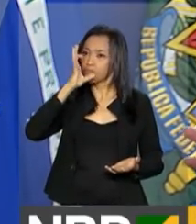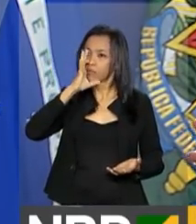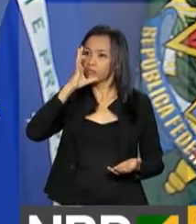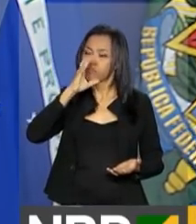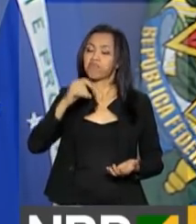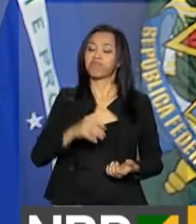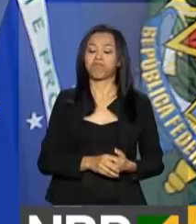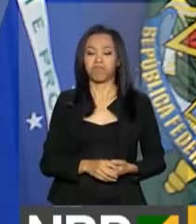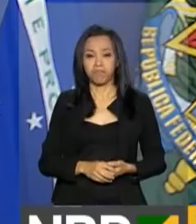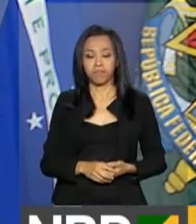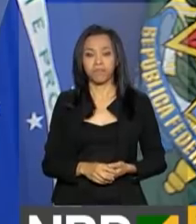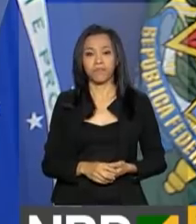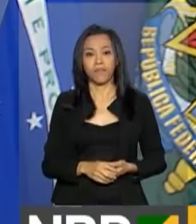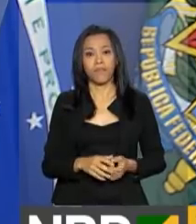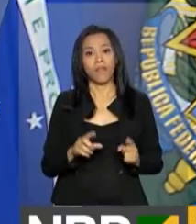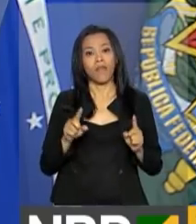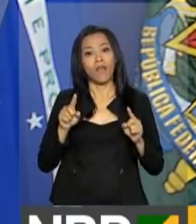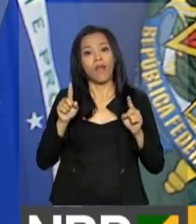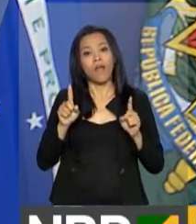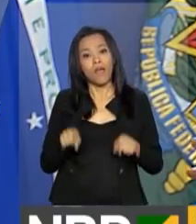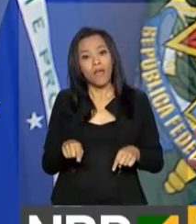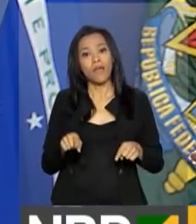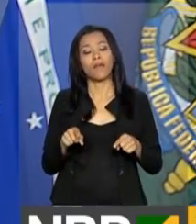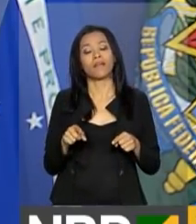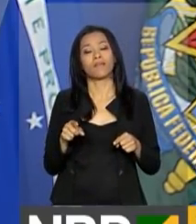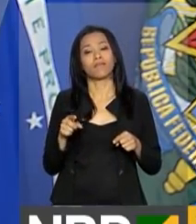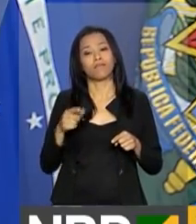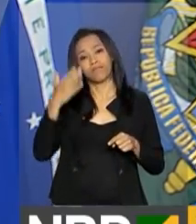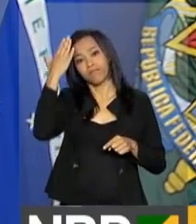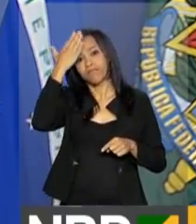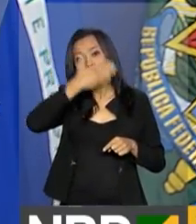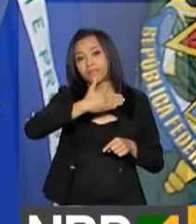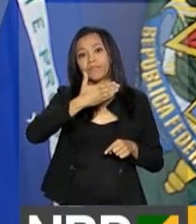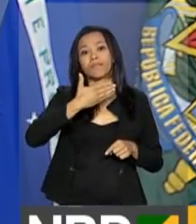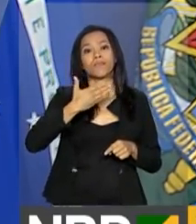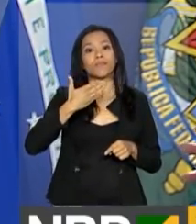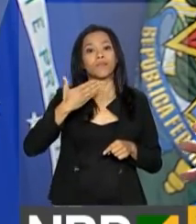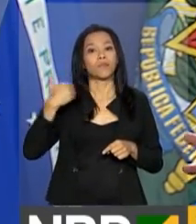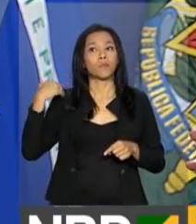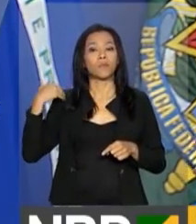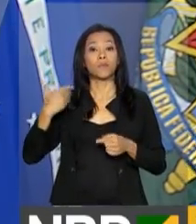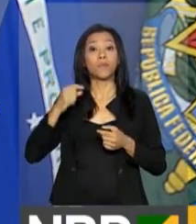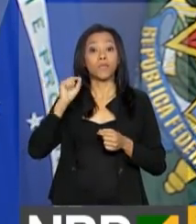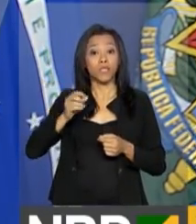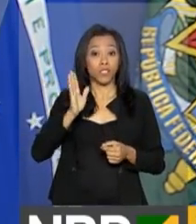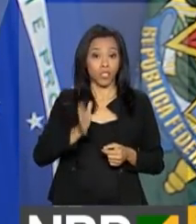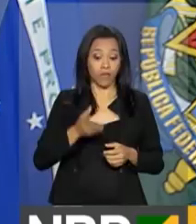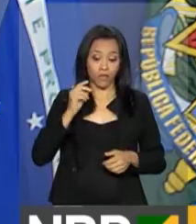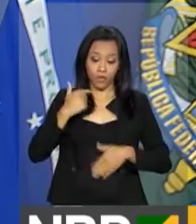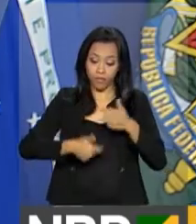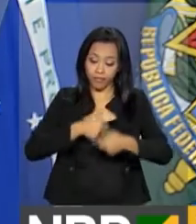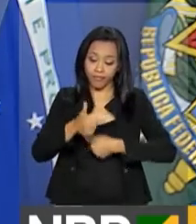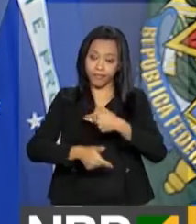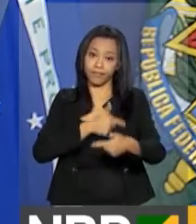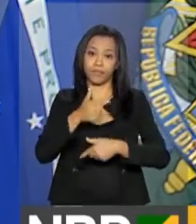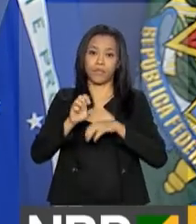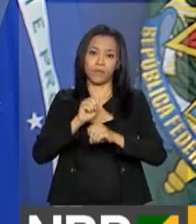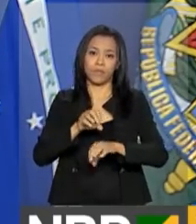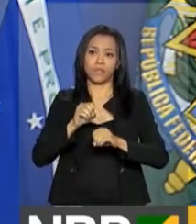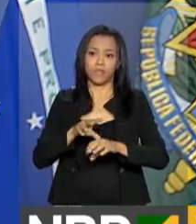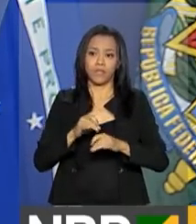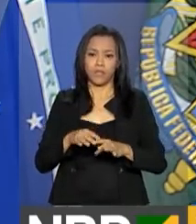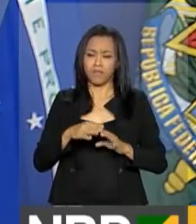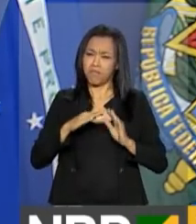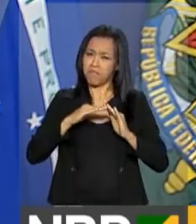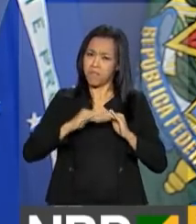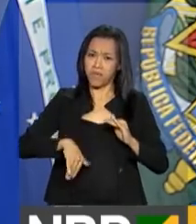medita do quanto temos feito pela educação em apenas ou menos